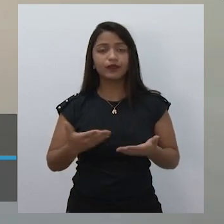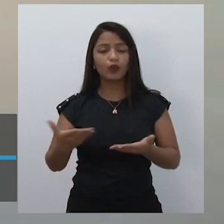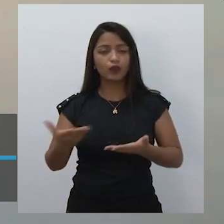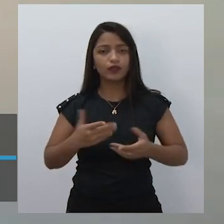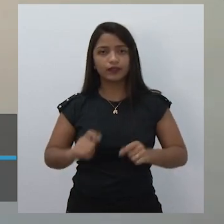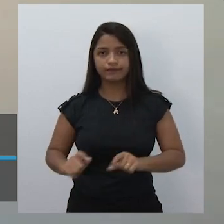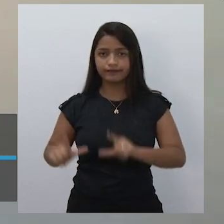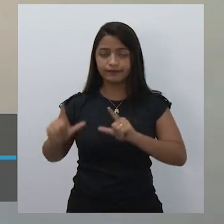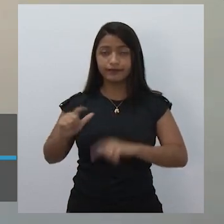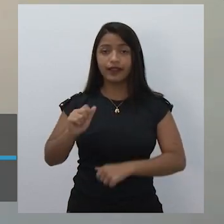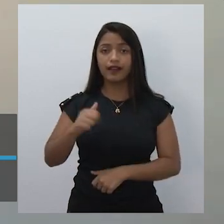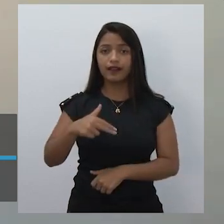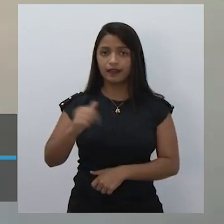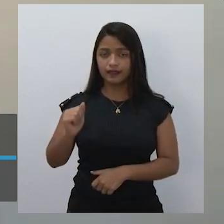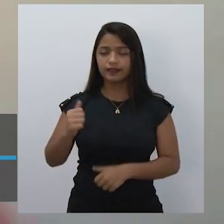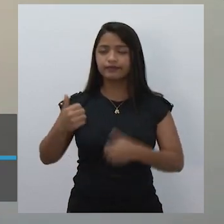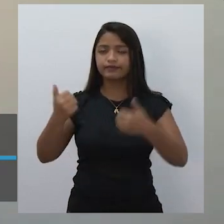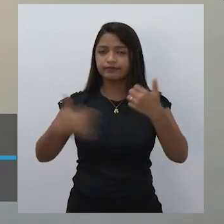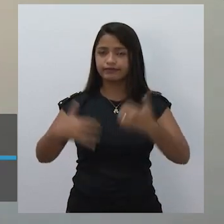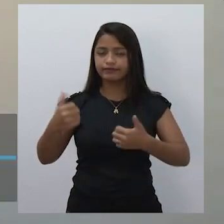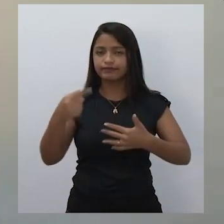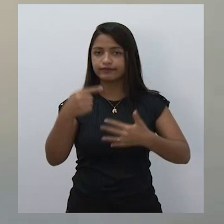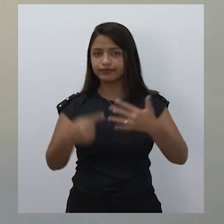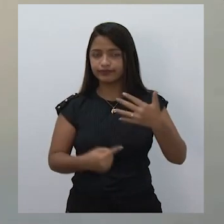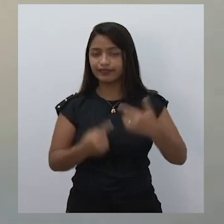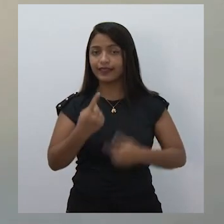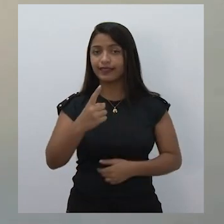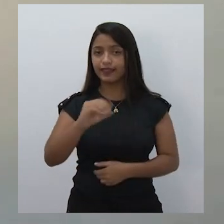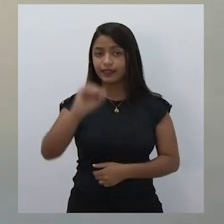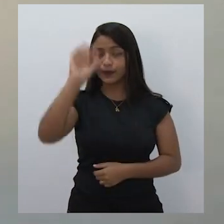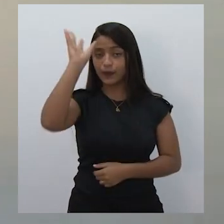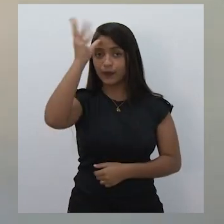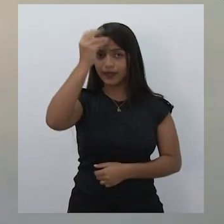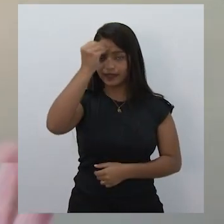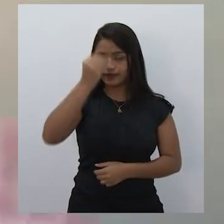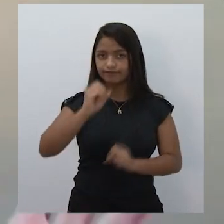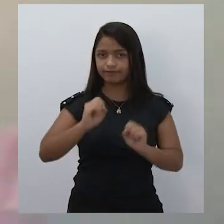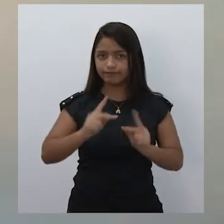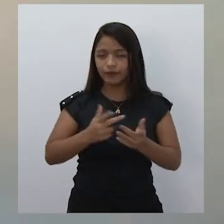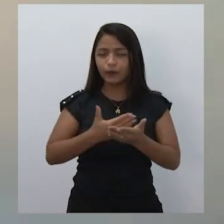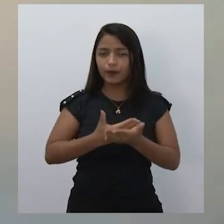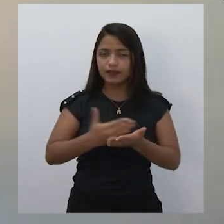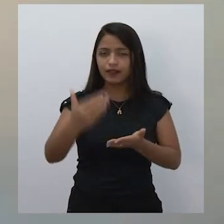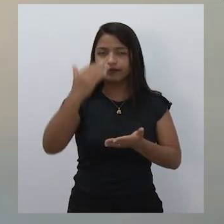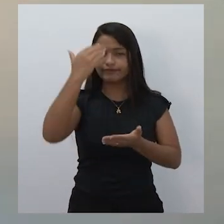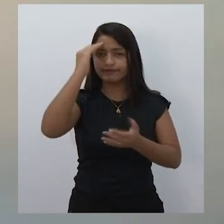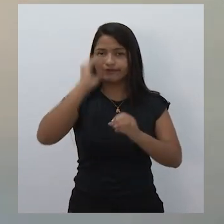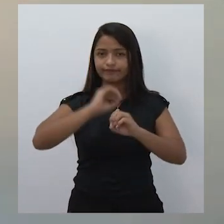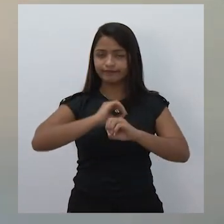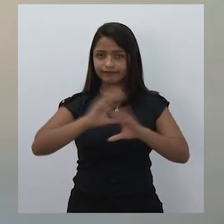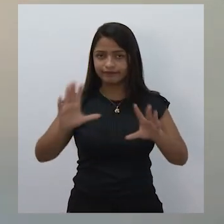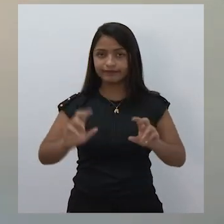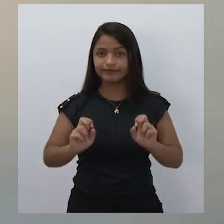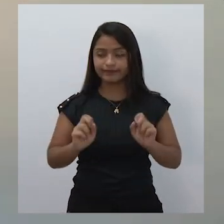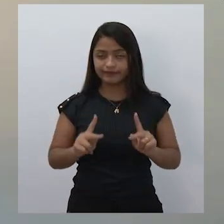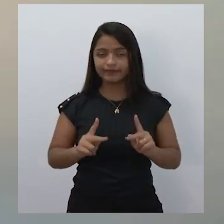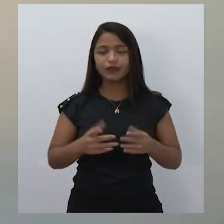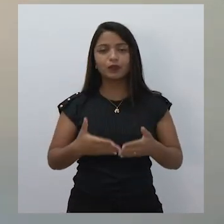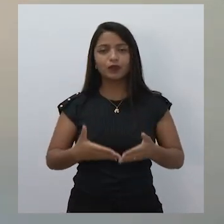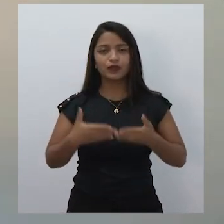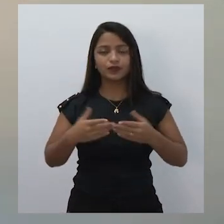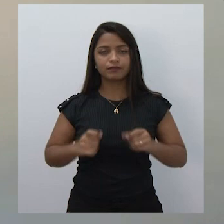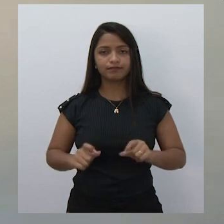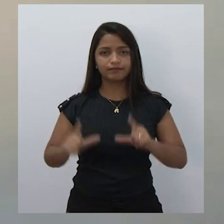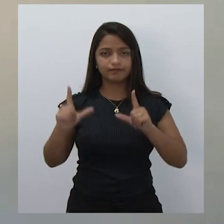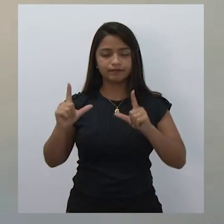falando sobre essas 10 competências, para a gente começar a entender o que é isso, do que a Helena aí está falando. Então, vamos passar, por favor, o